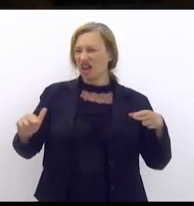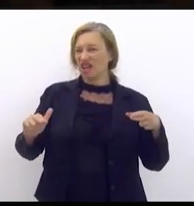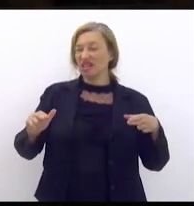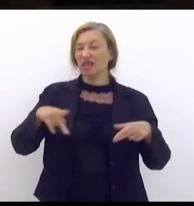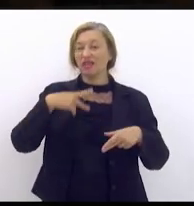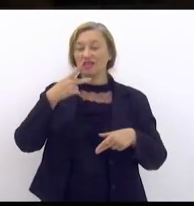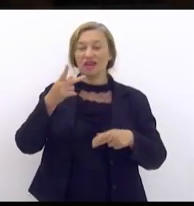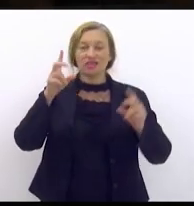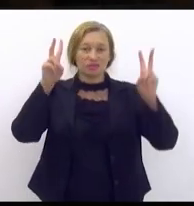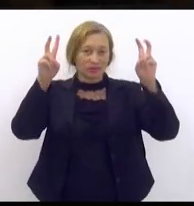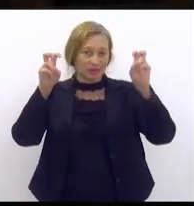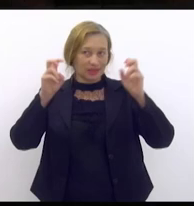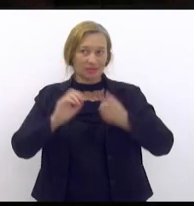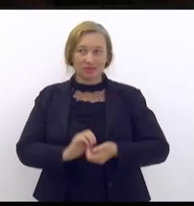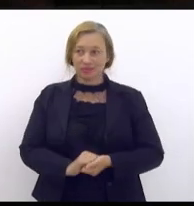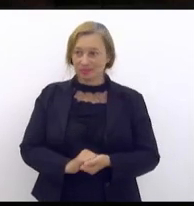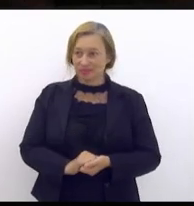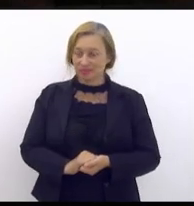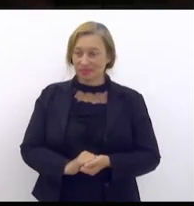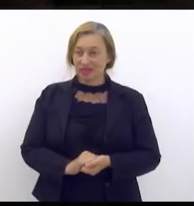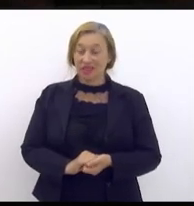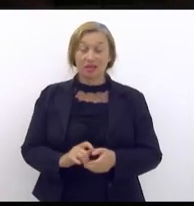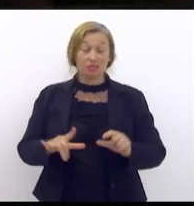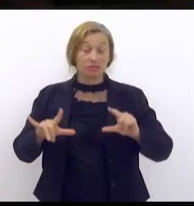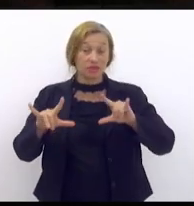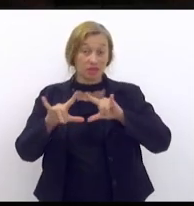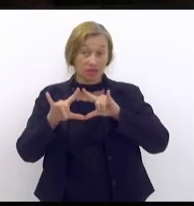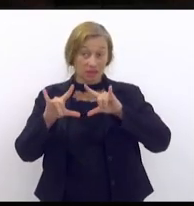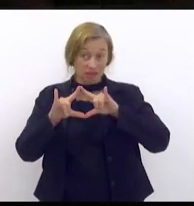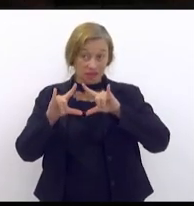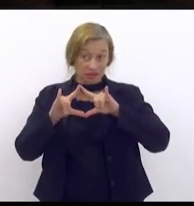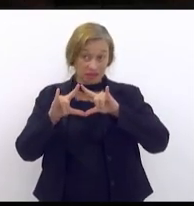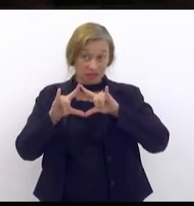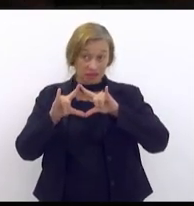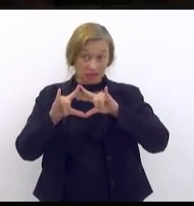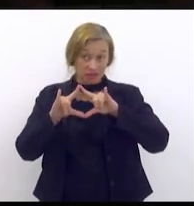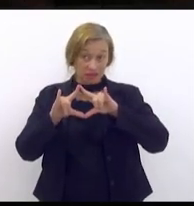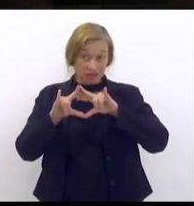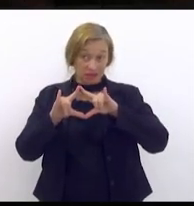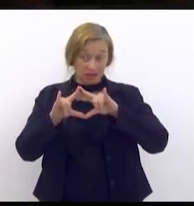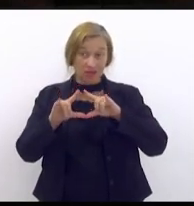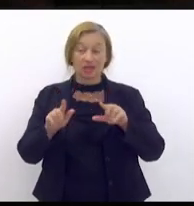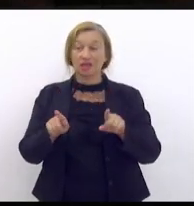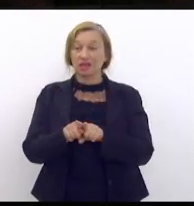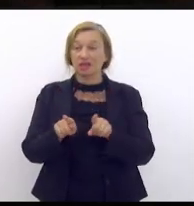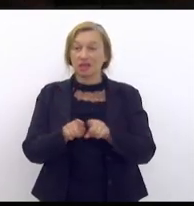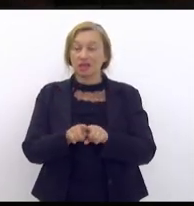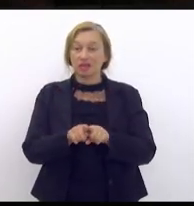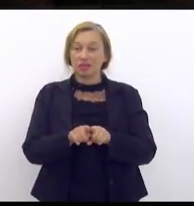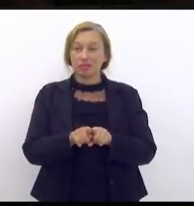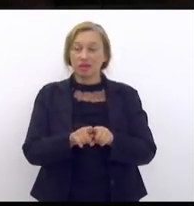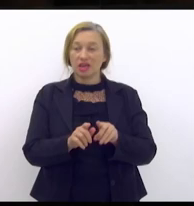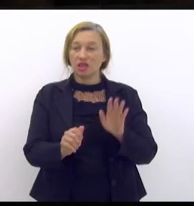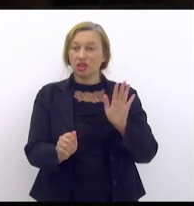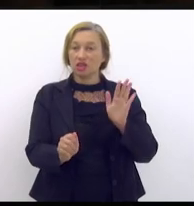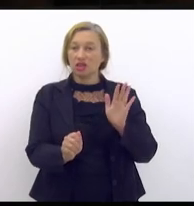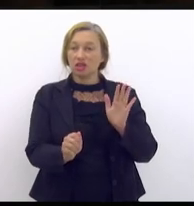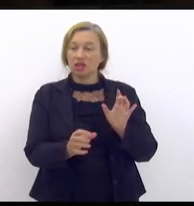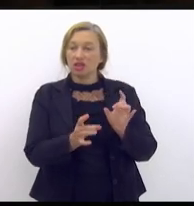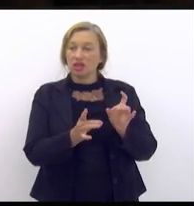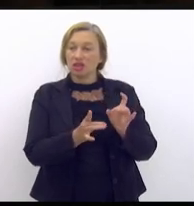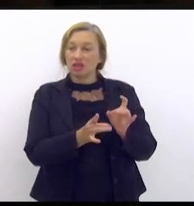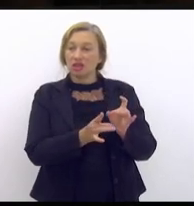falas sobre esse tema, que milícia e narcotráfico são faces